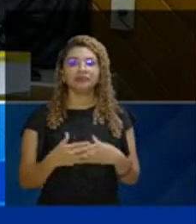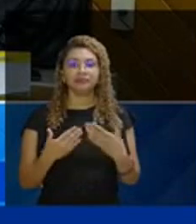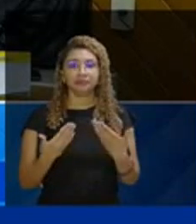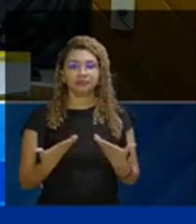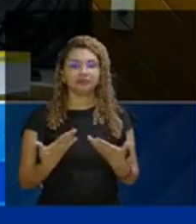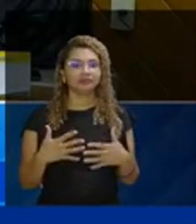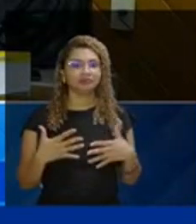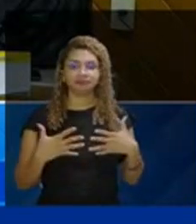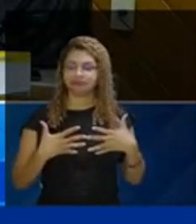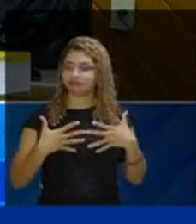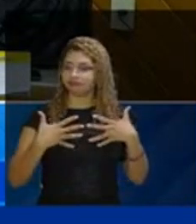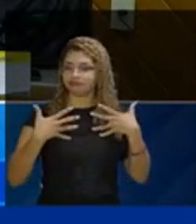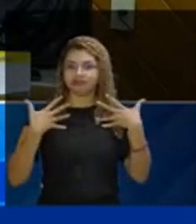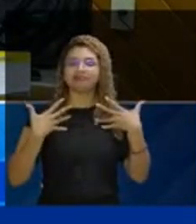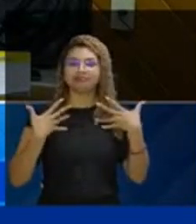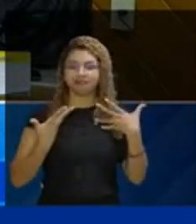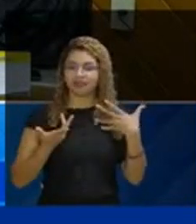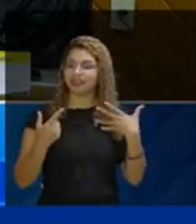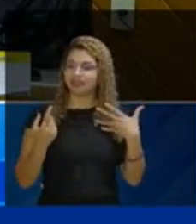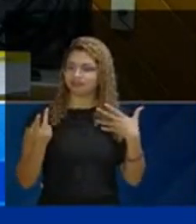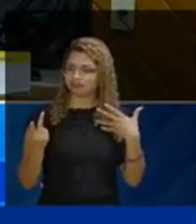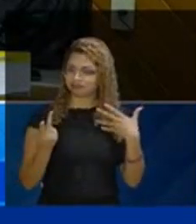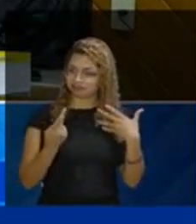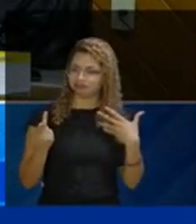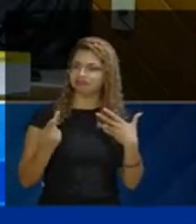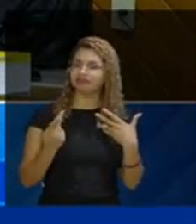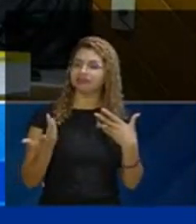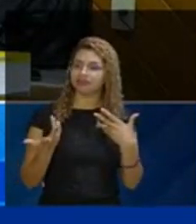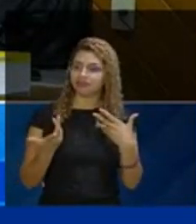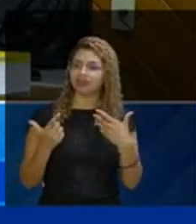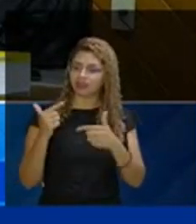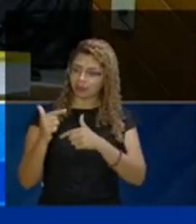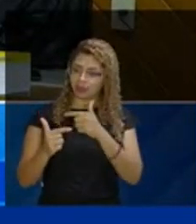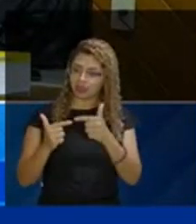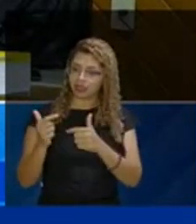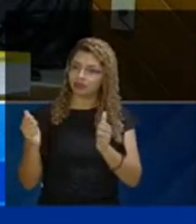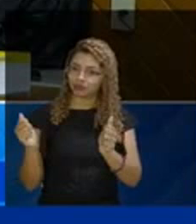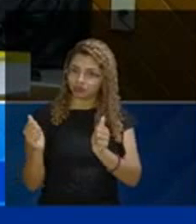foi uma honra dividir esta tribuna com Vossa Excelência nesse período.